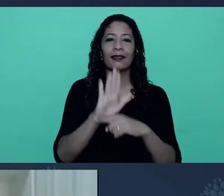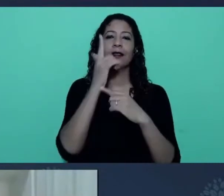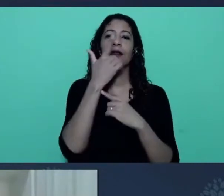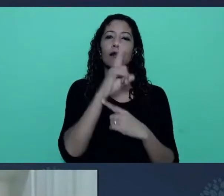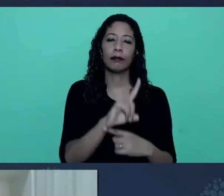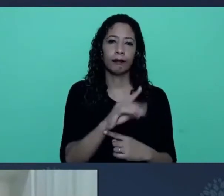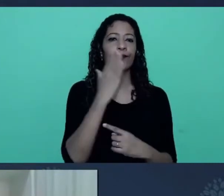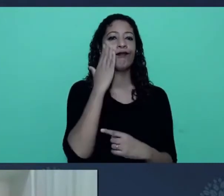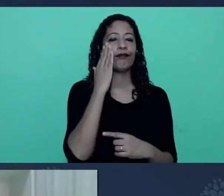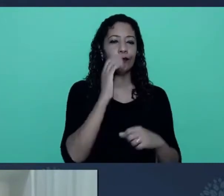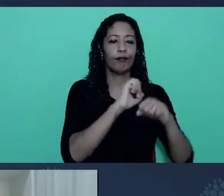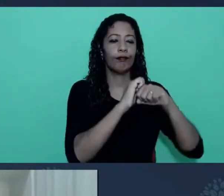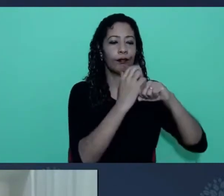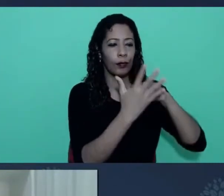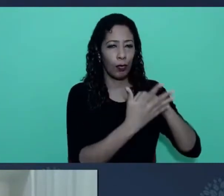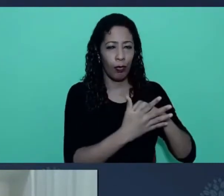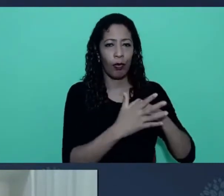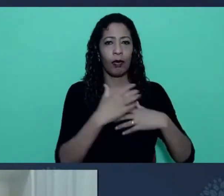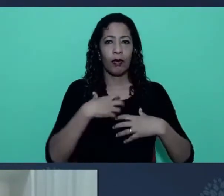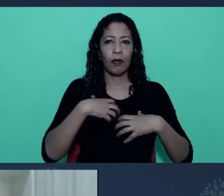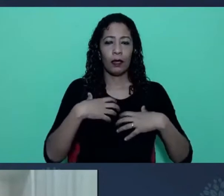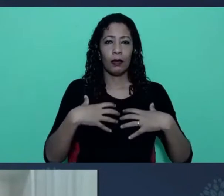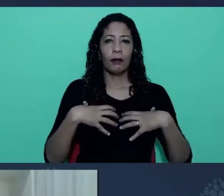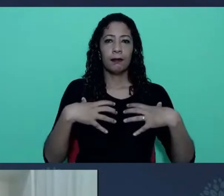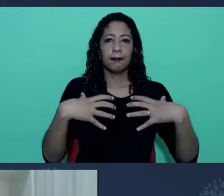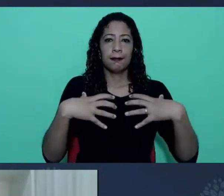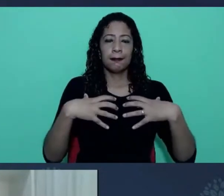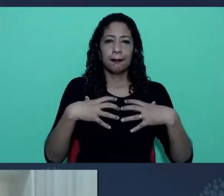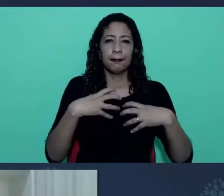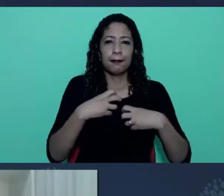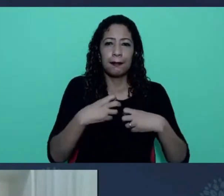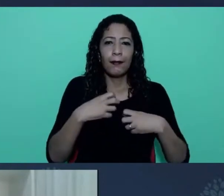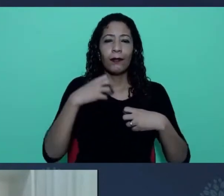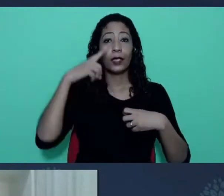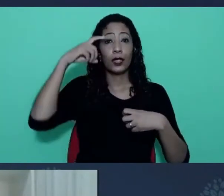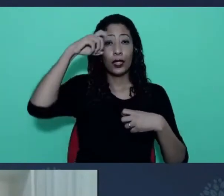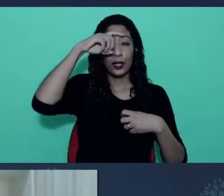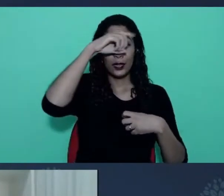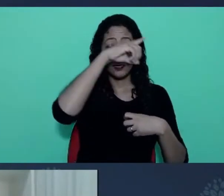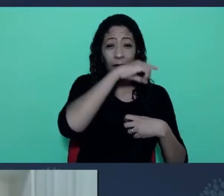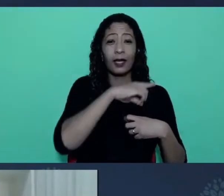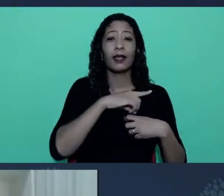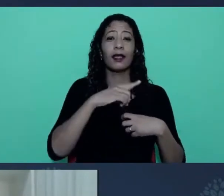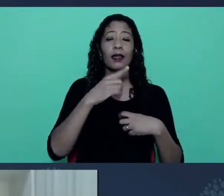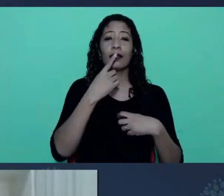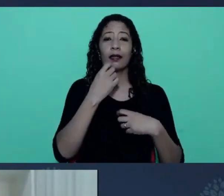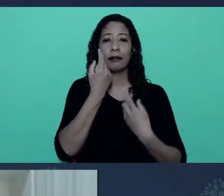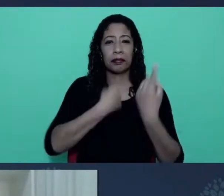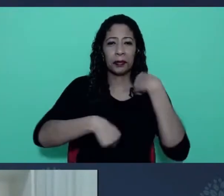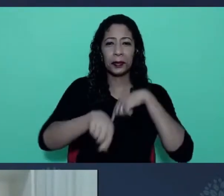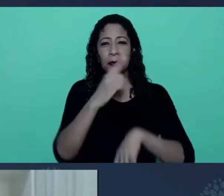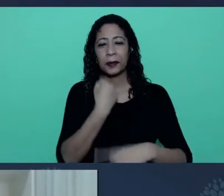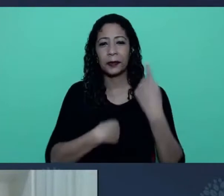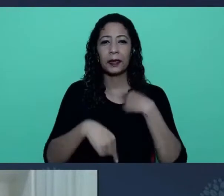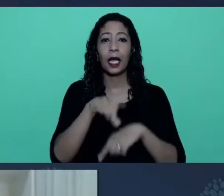piorado muito a condição musculoesquelética, dificulta muito a vascularização periférica, então, não só o